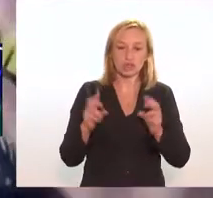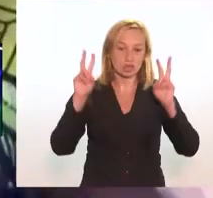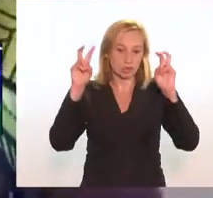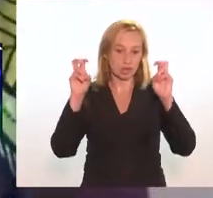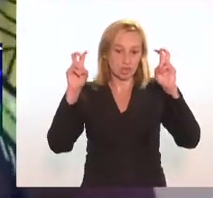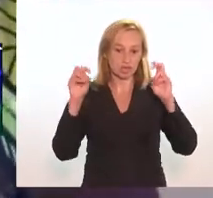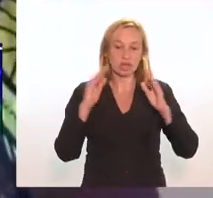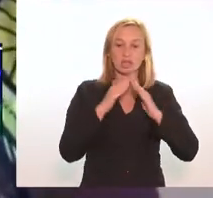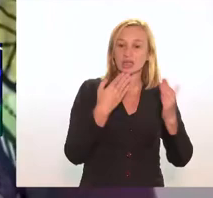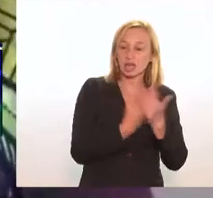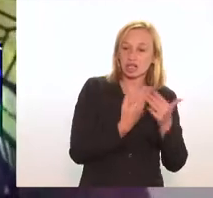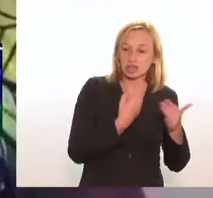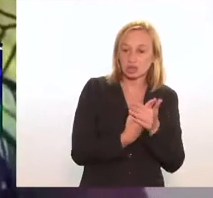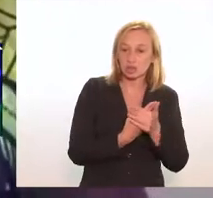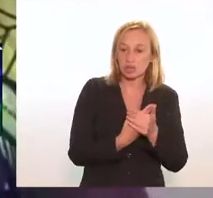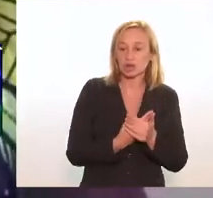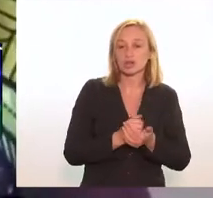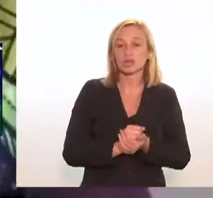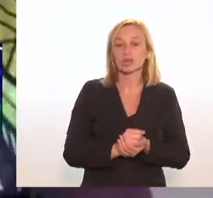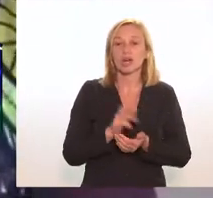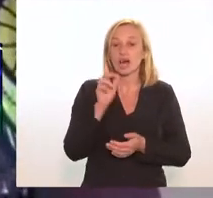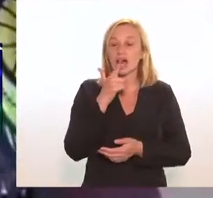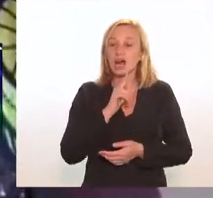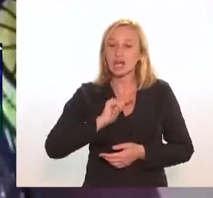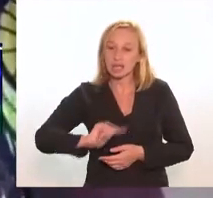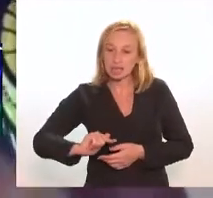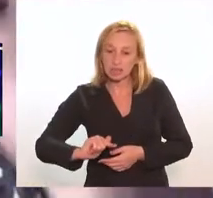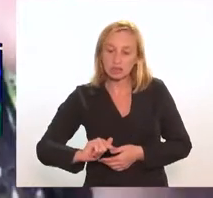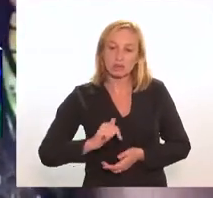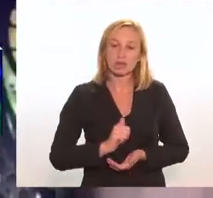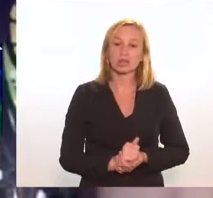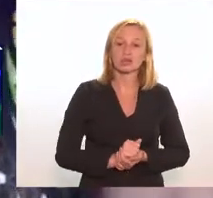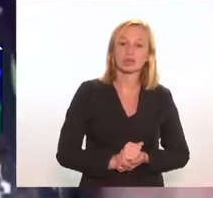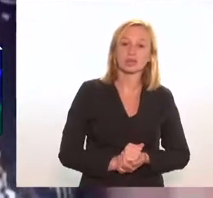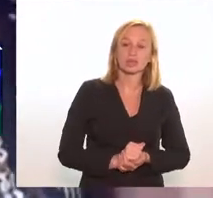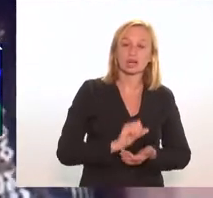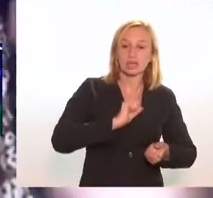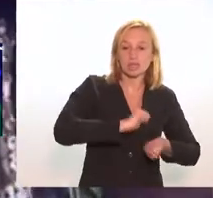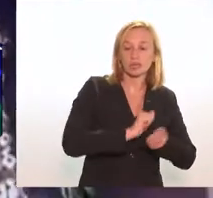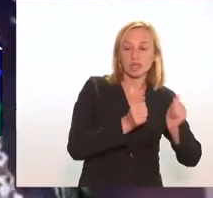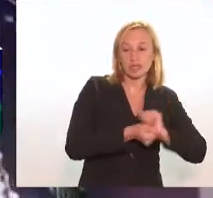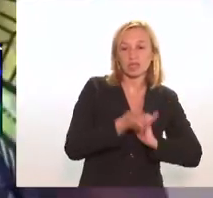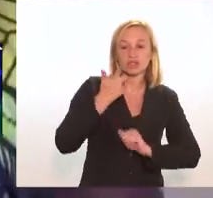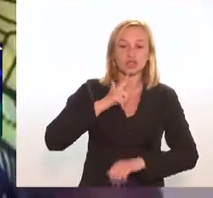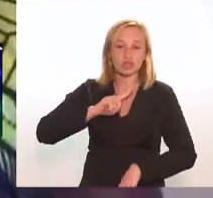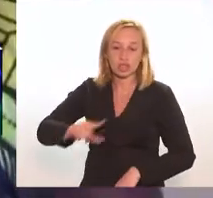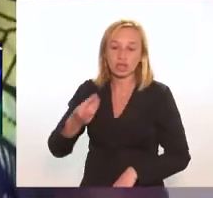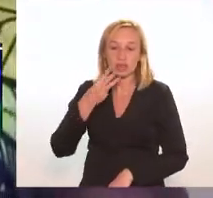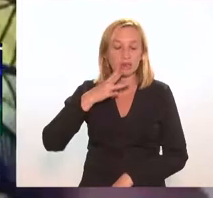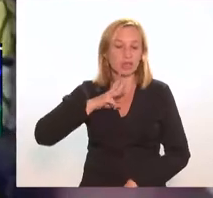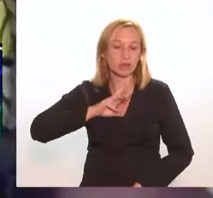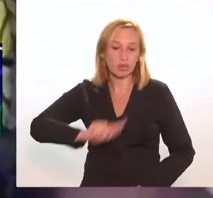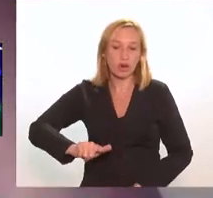escolas, mas nas ruas, qual é a língua, qual é a pactuação de língua e linguagem utilizado pelos brasileiros, ou se a